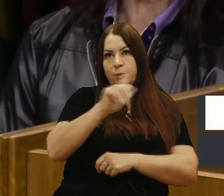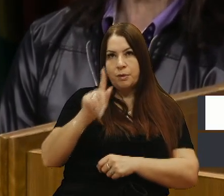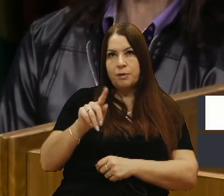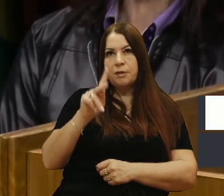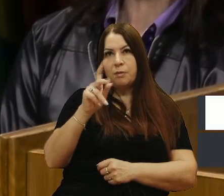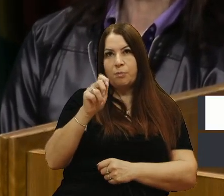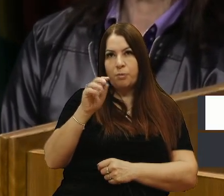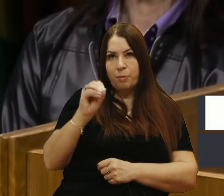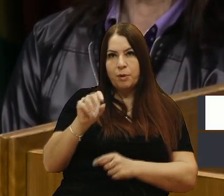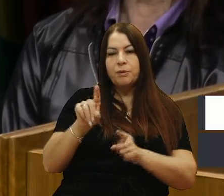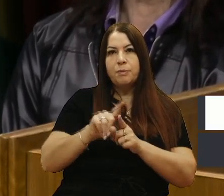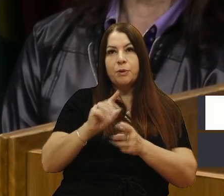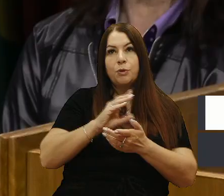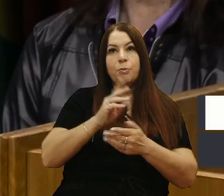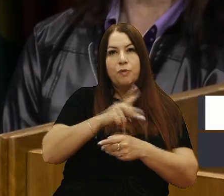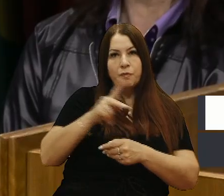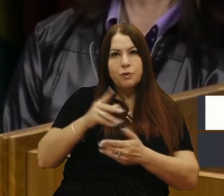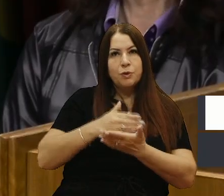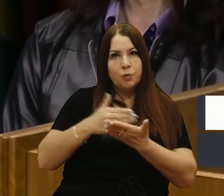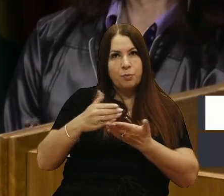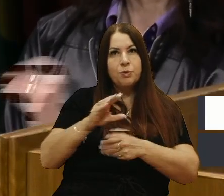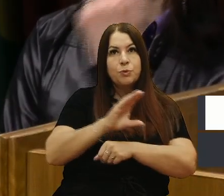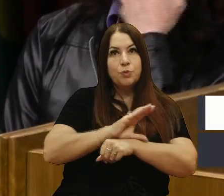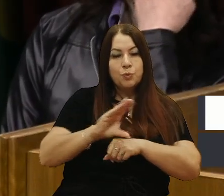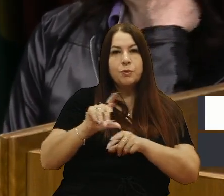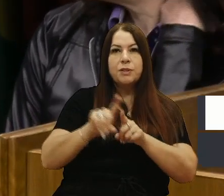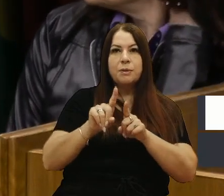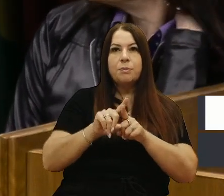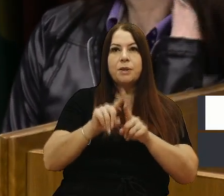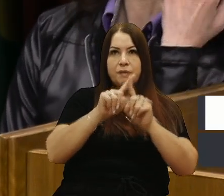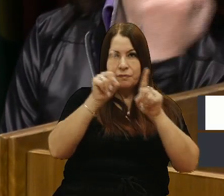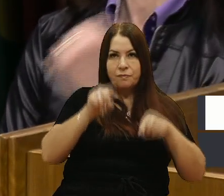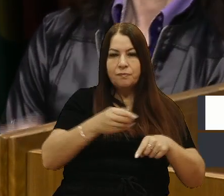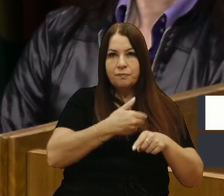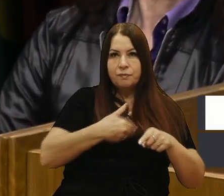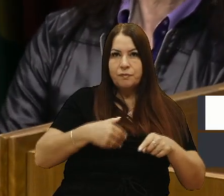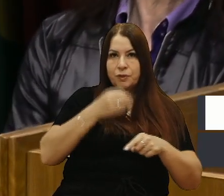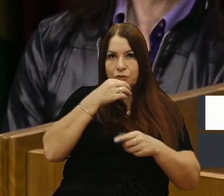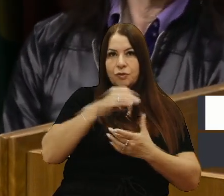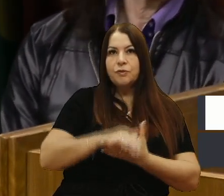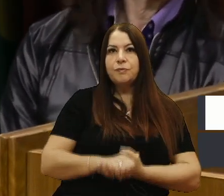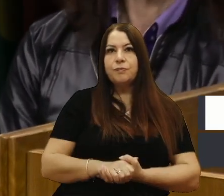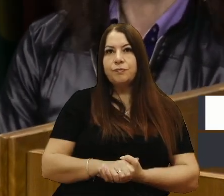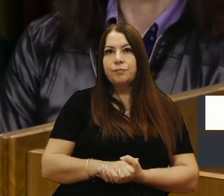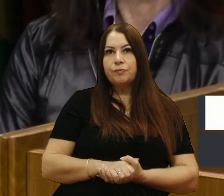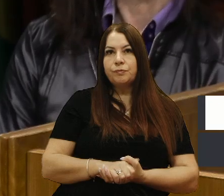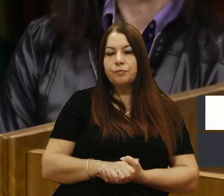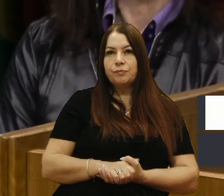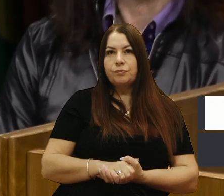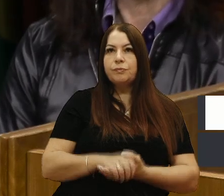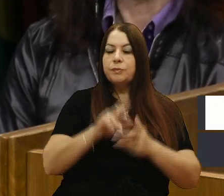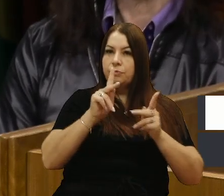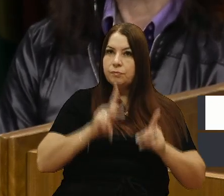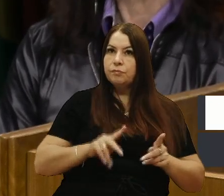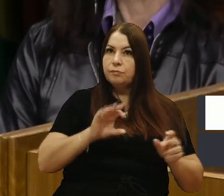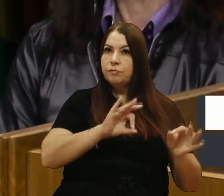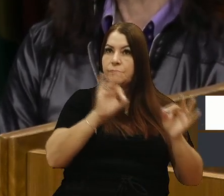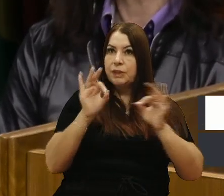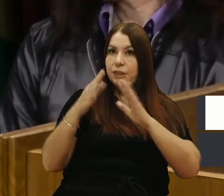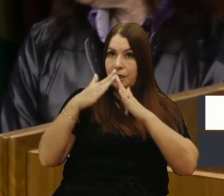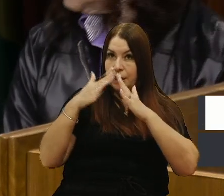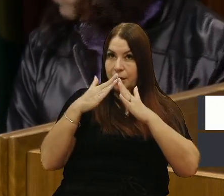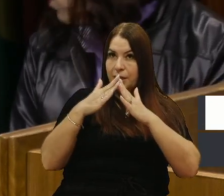de Mori, professor desde o início desse curso e também servidor público do município de Caxias. as pessoas que nos assistem em